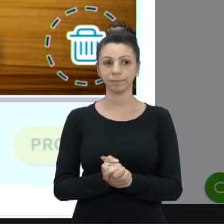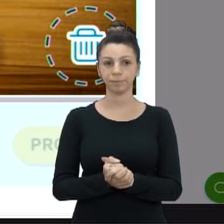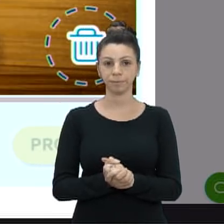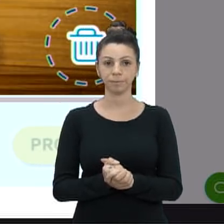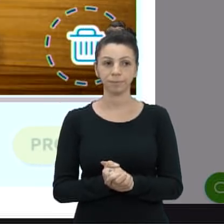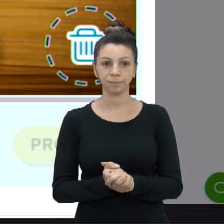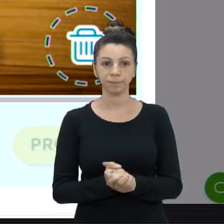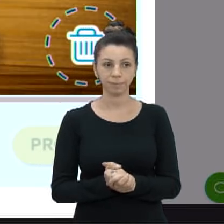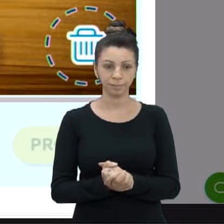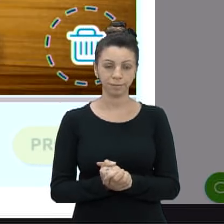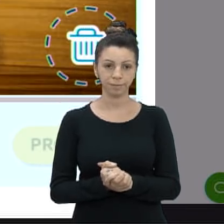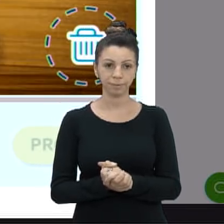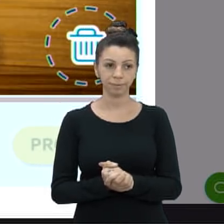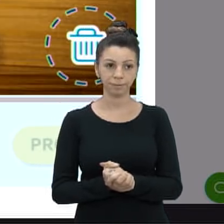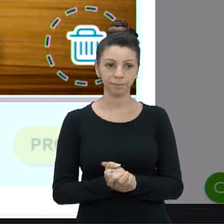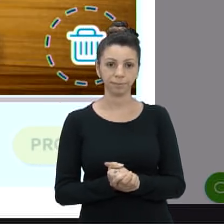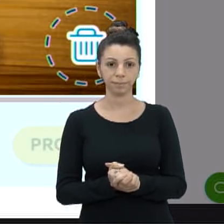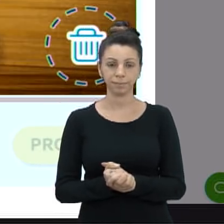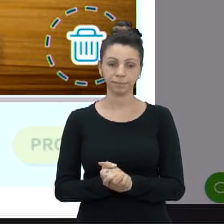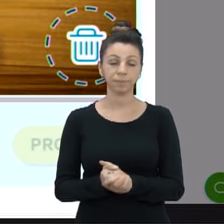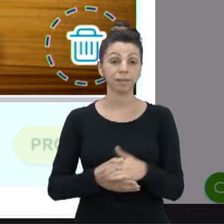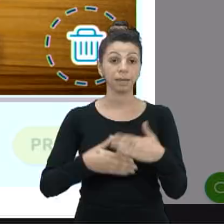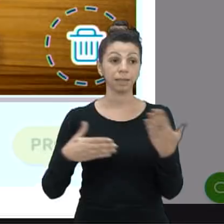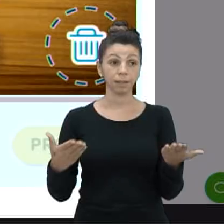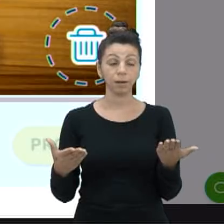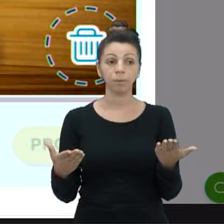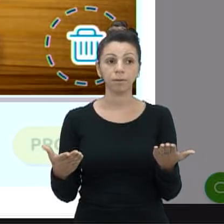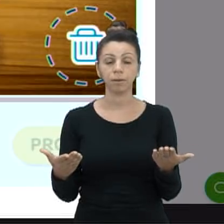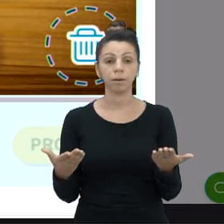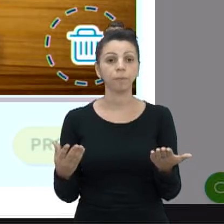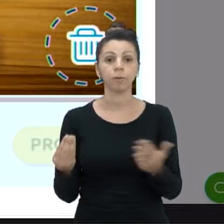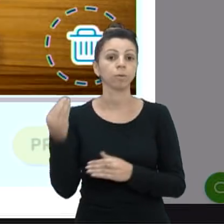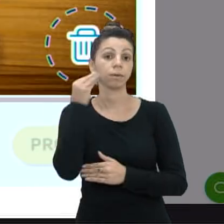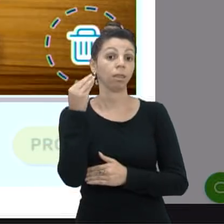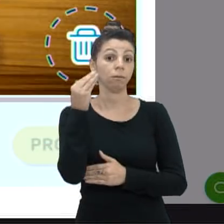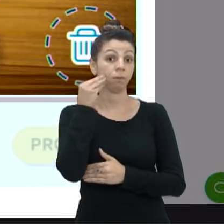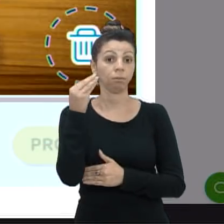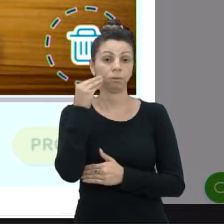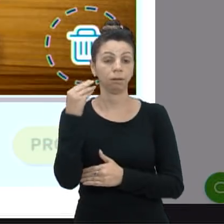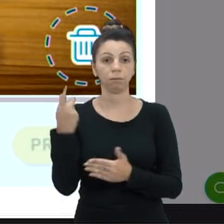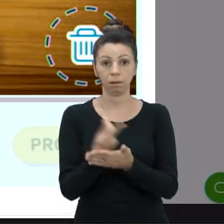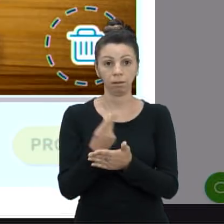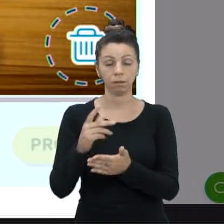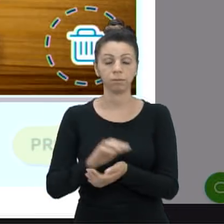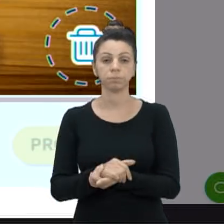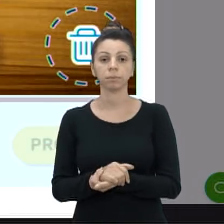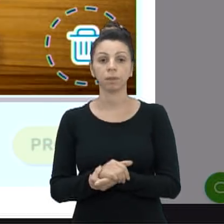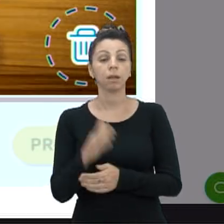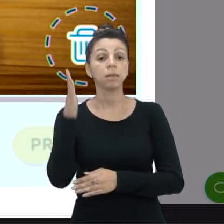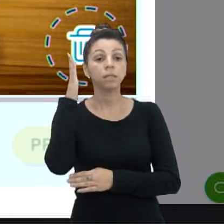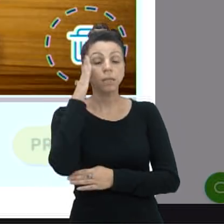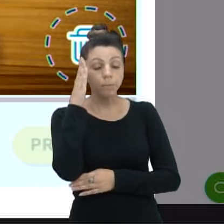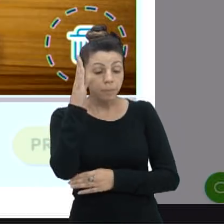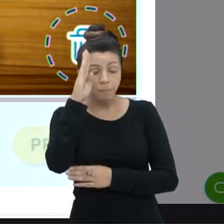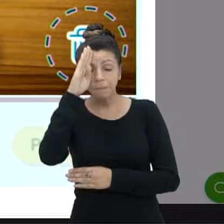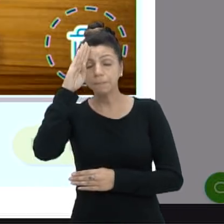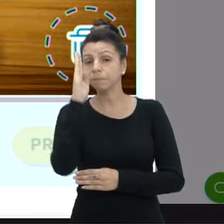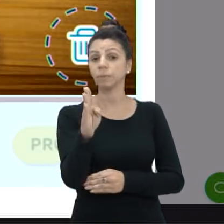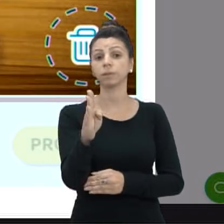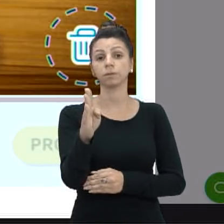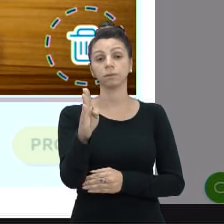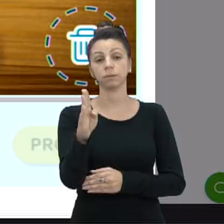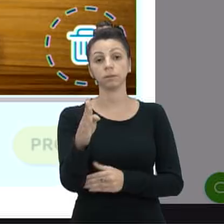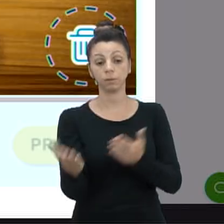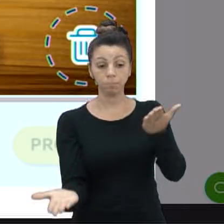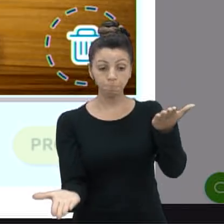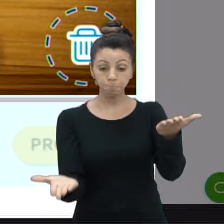2 quintos de quilo em risos em pó. Dessa vez eu não quero que vocês fiquem por tentativa e erro. Eu quero que vocês saibam exatamente o peso